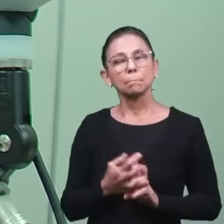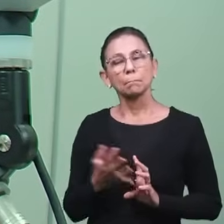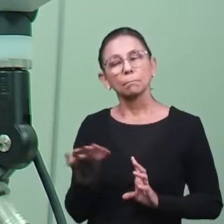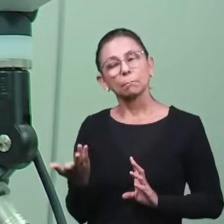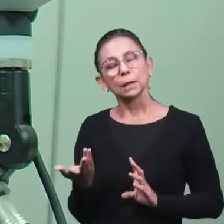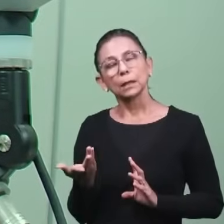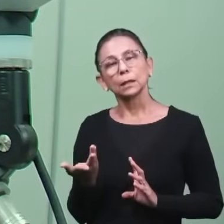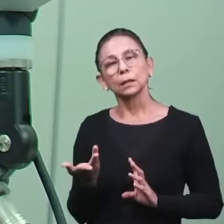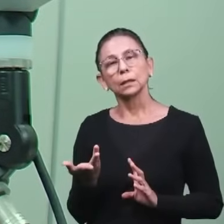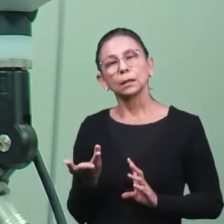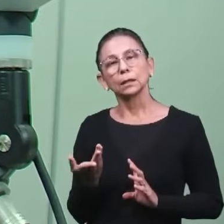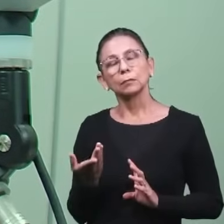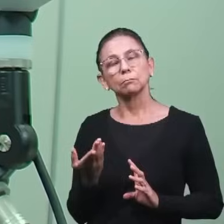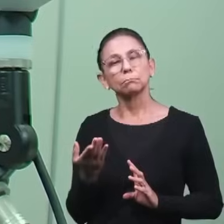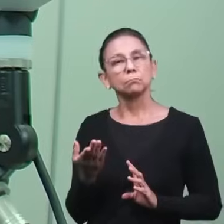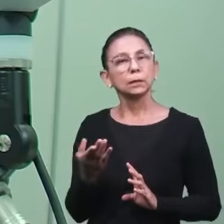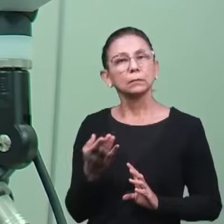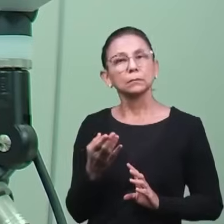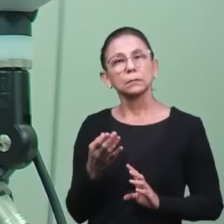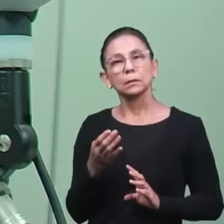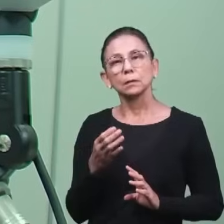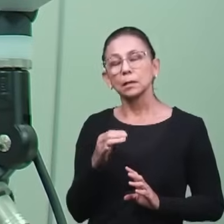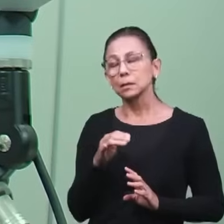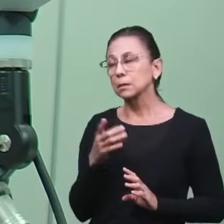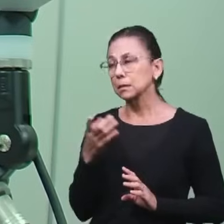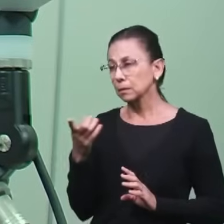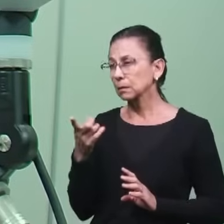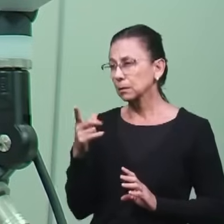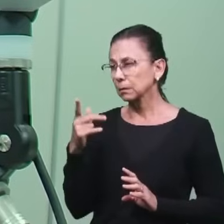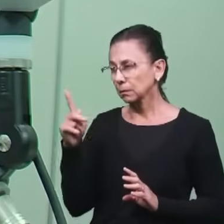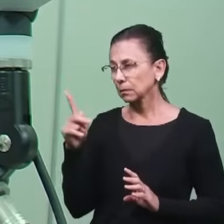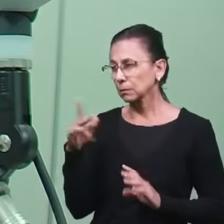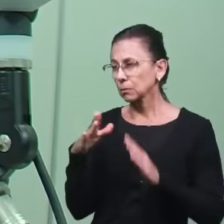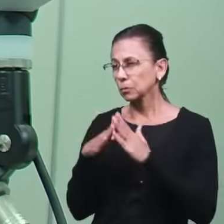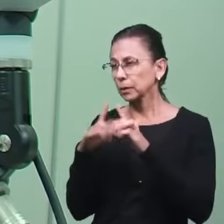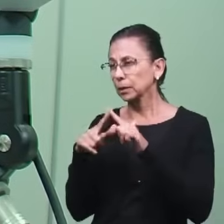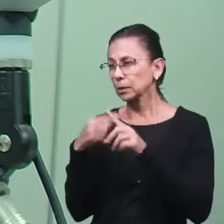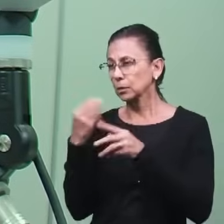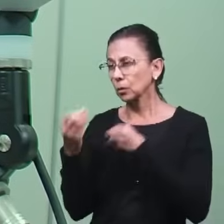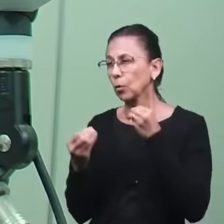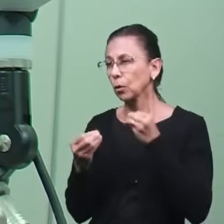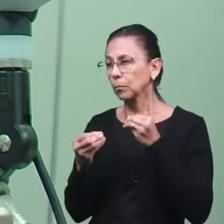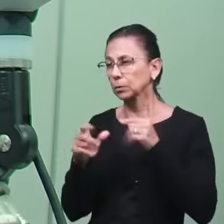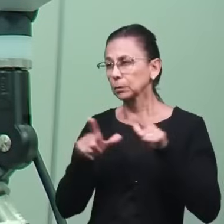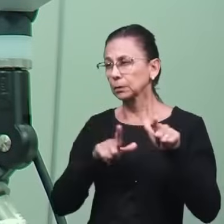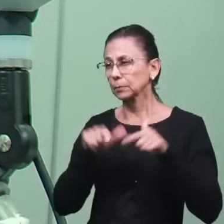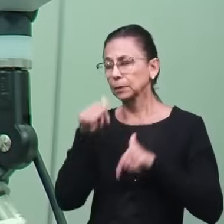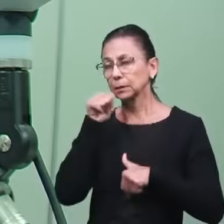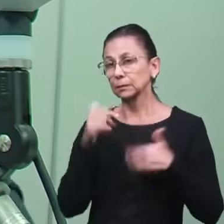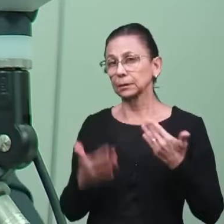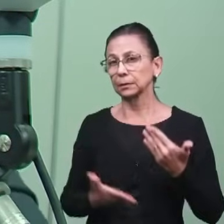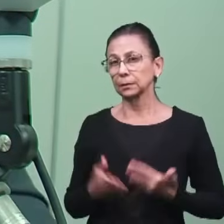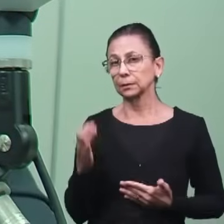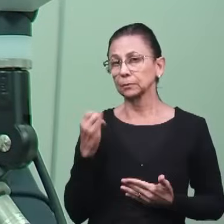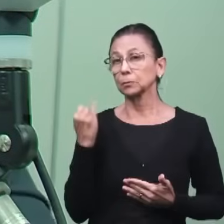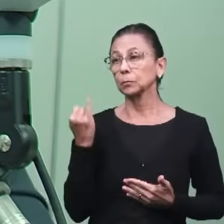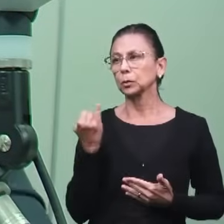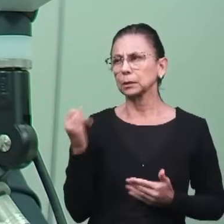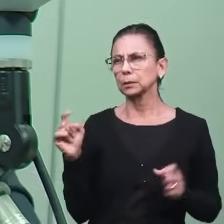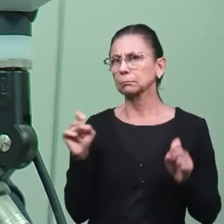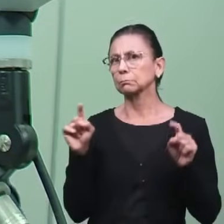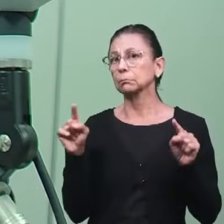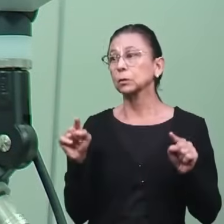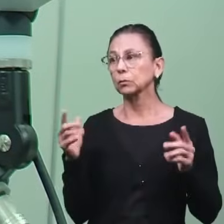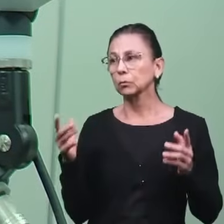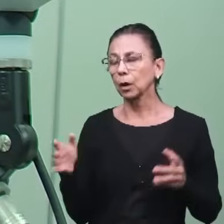tiver alguma... Você pode falar, inclusive, na sua igreja, né? Como é que é o trabalho de senhoras na sua igreja, a importância desse trabalho